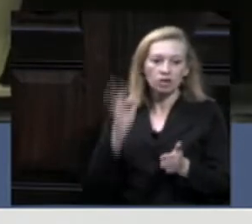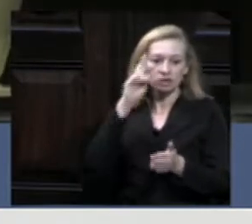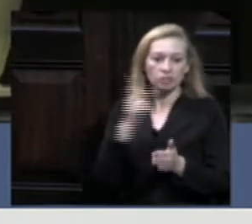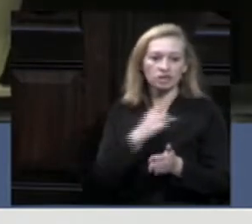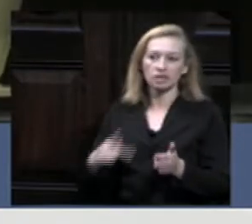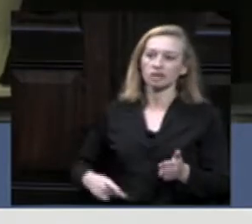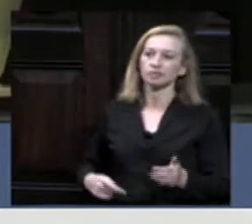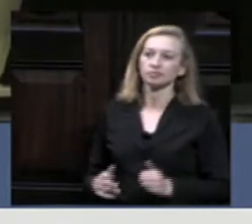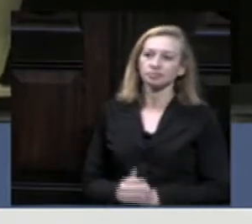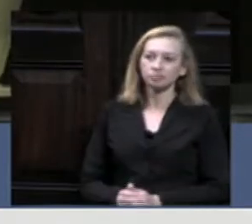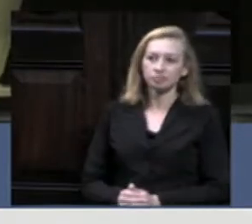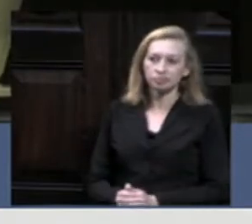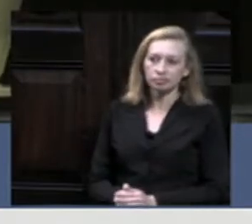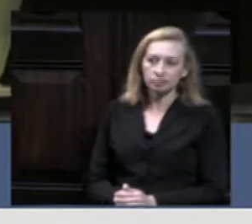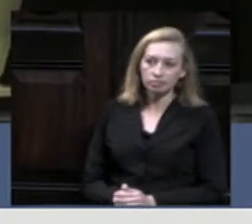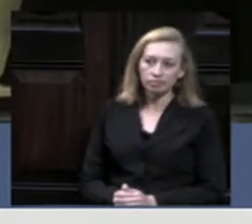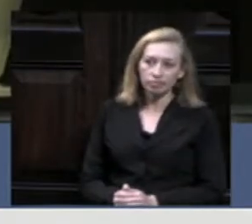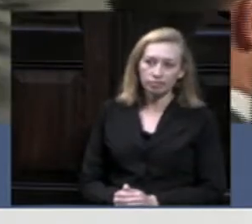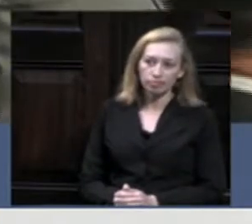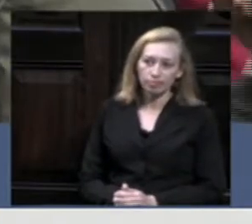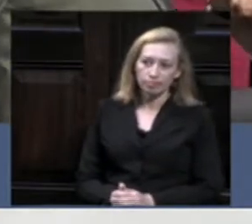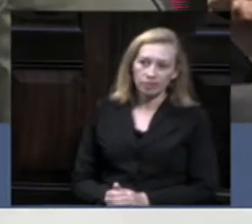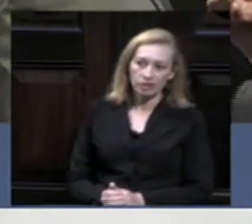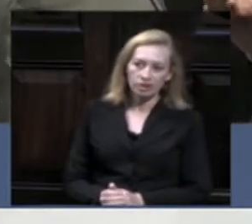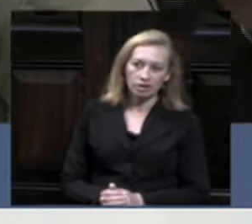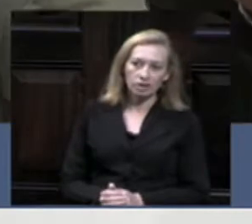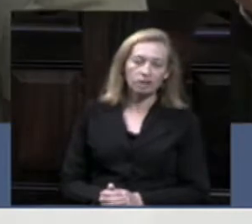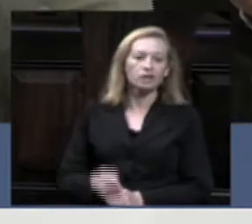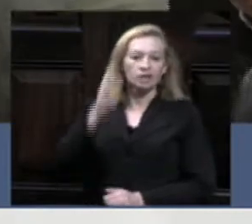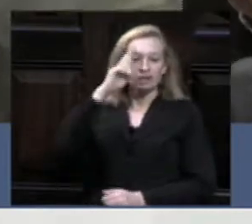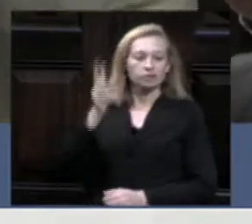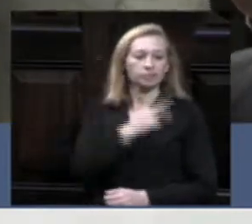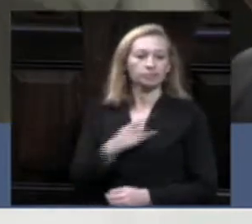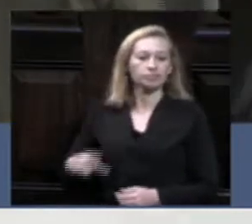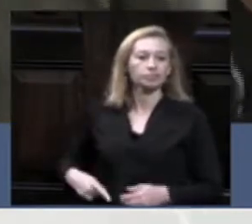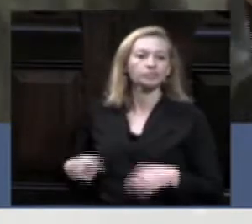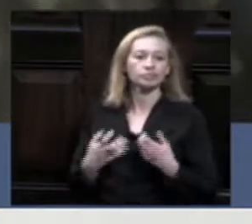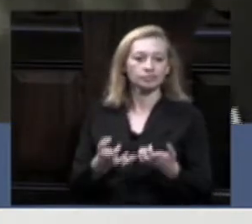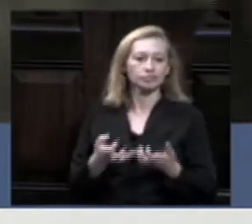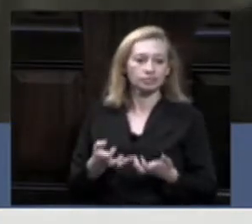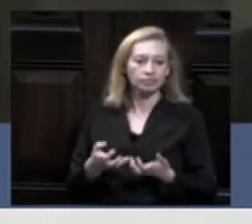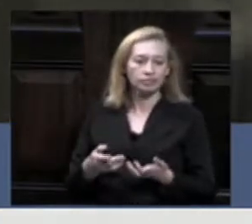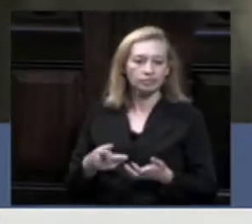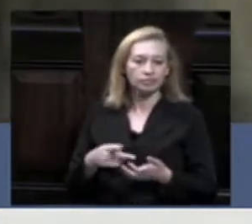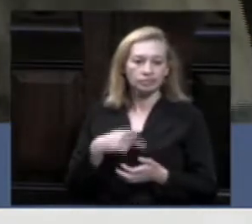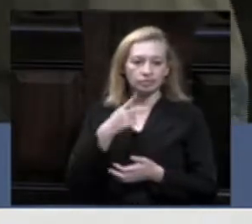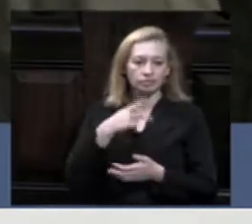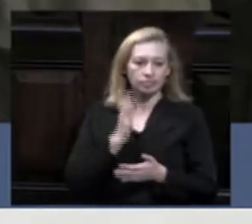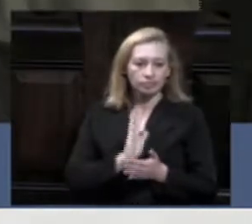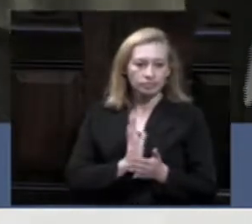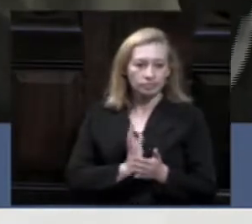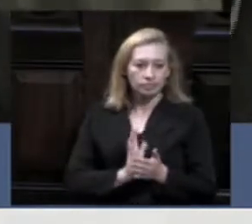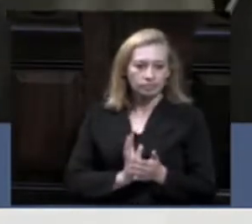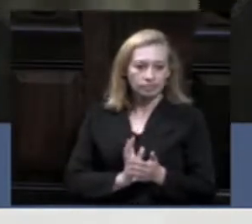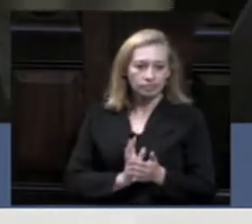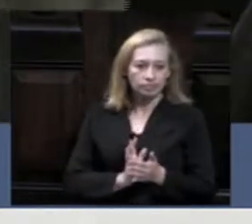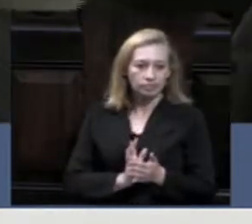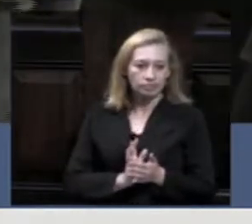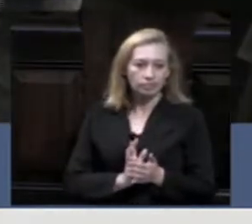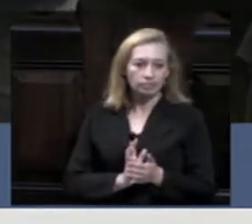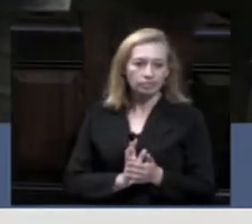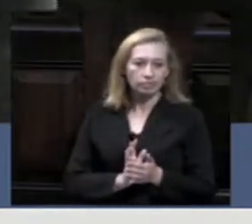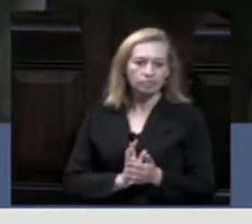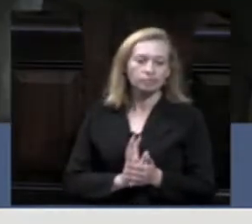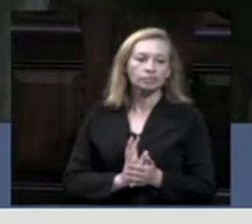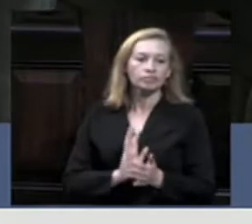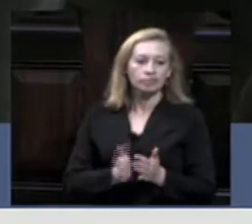deputado Valdec Carneiro e Carlos Osório. Senhor presidente, eu quero fazer essa questão de ordem no início da sessão, que me parece muito